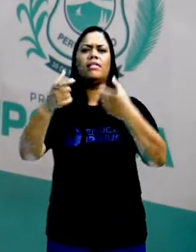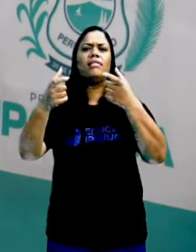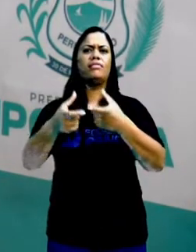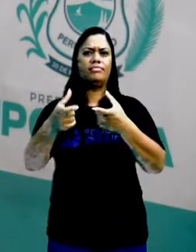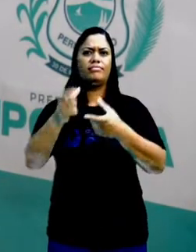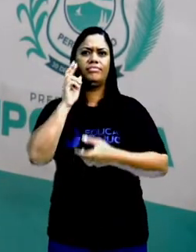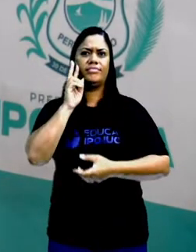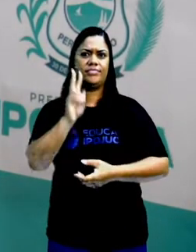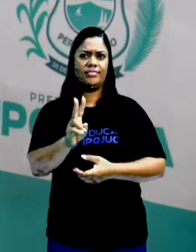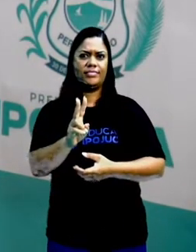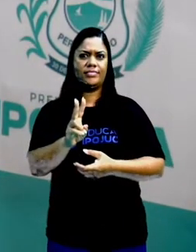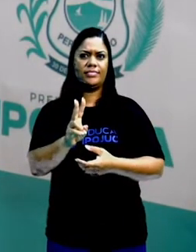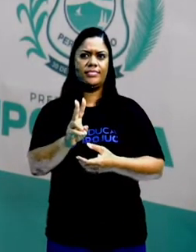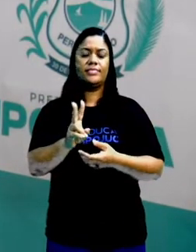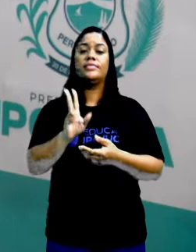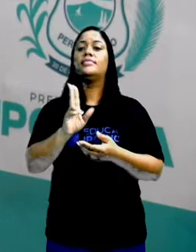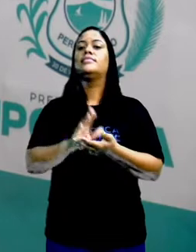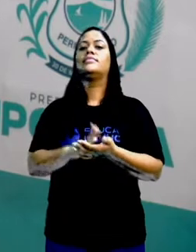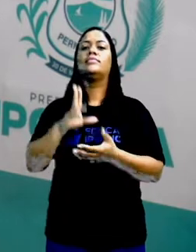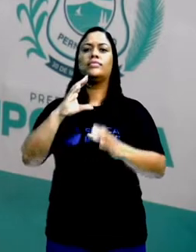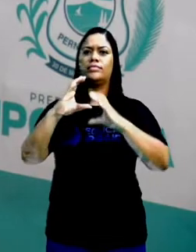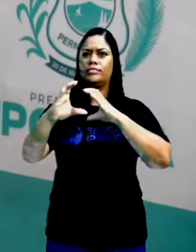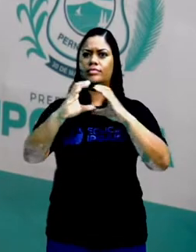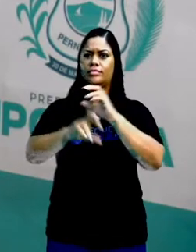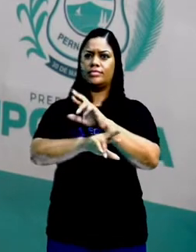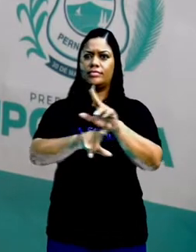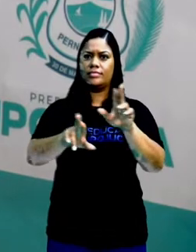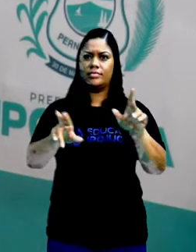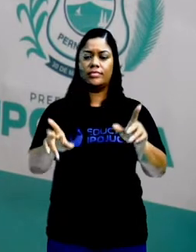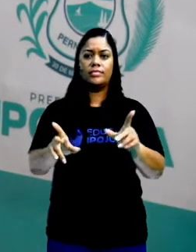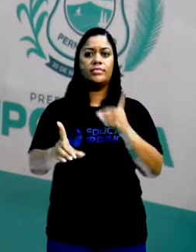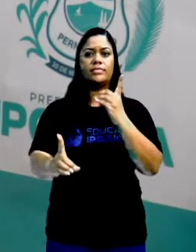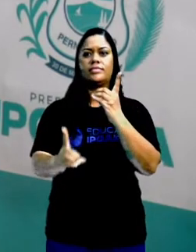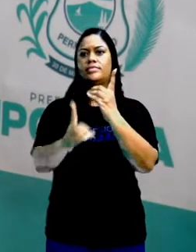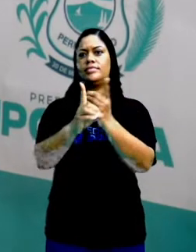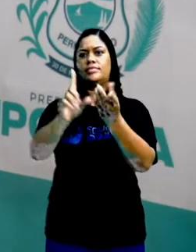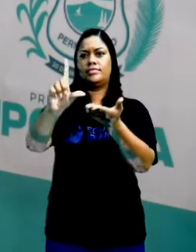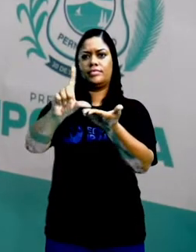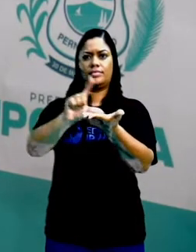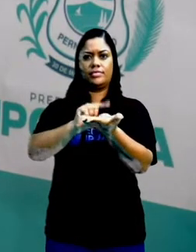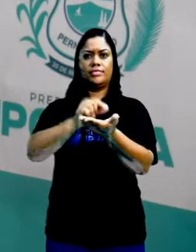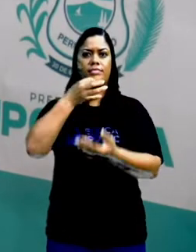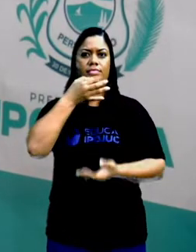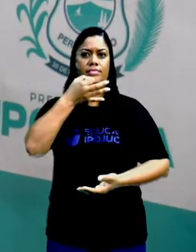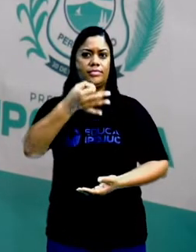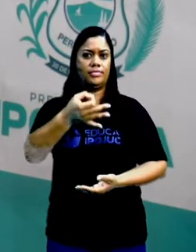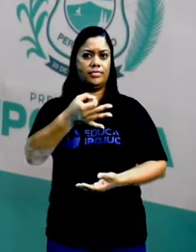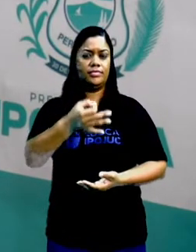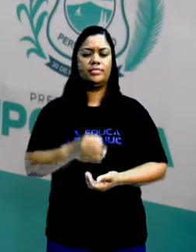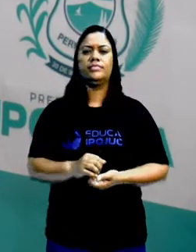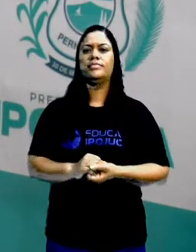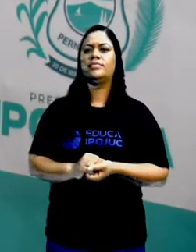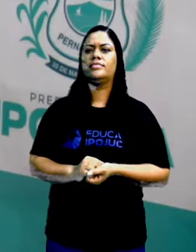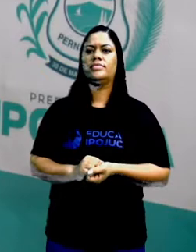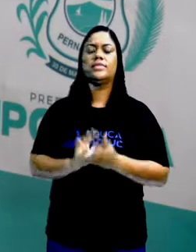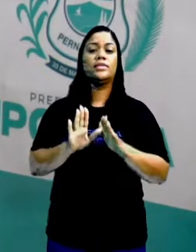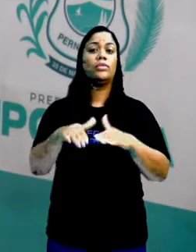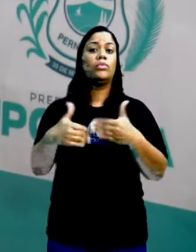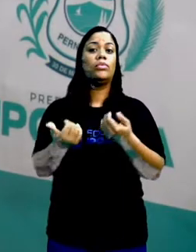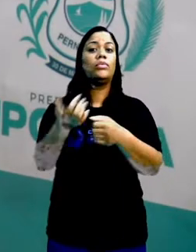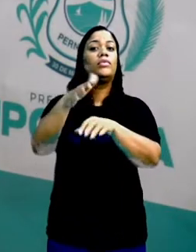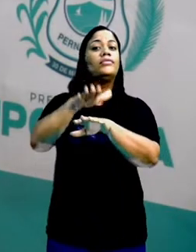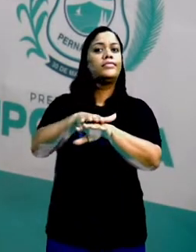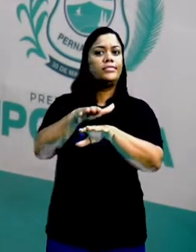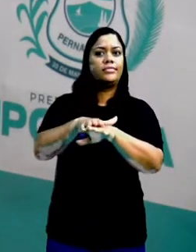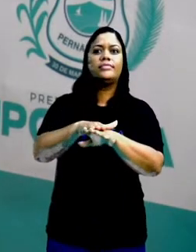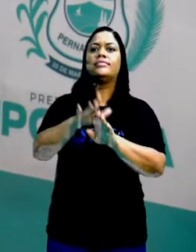publicado Quais são os meios de comunicação que nós podemos encontrar artigos de opinião em função